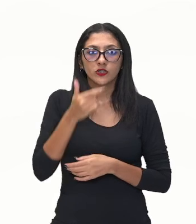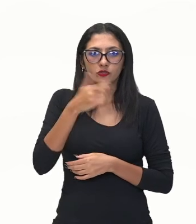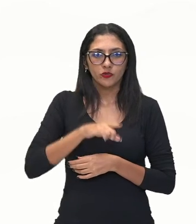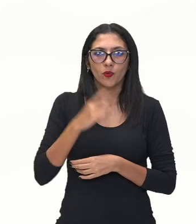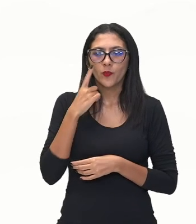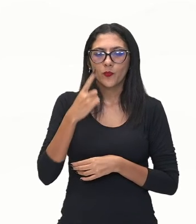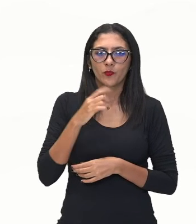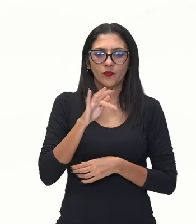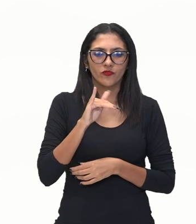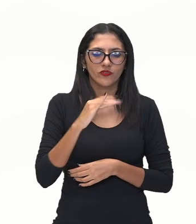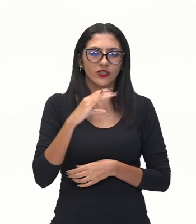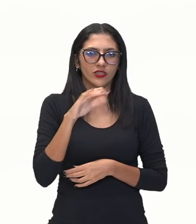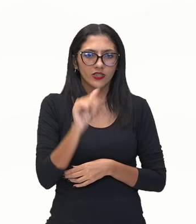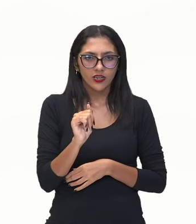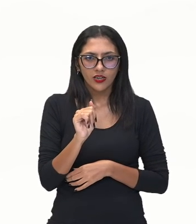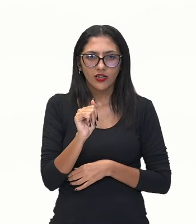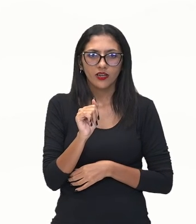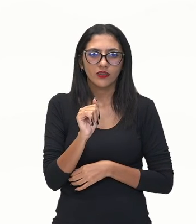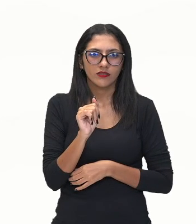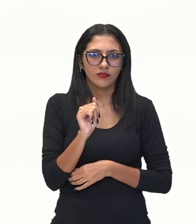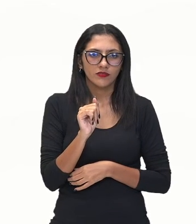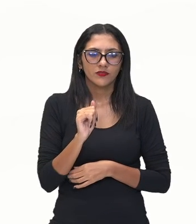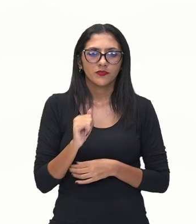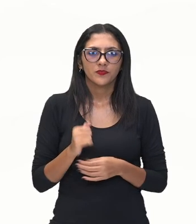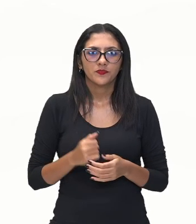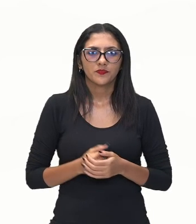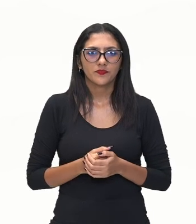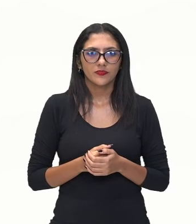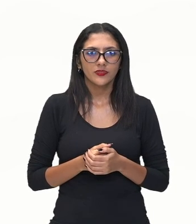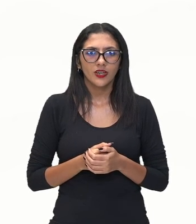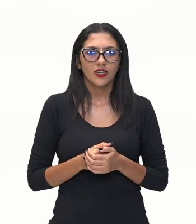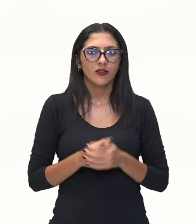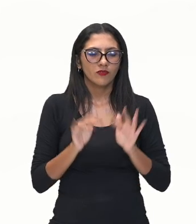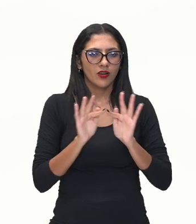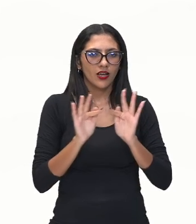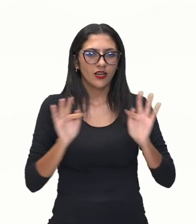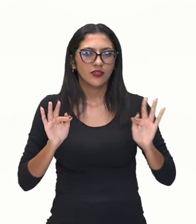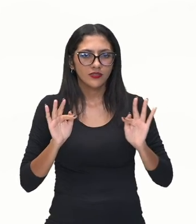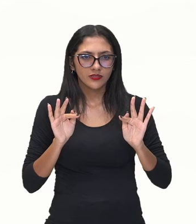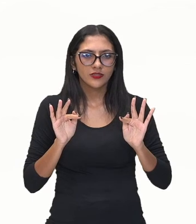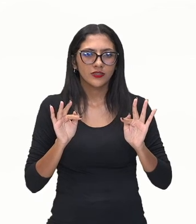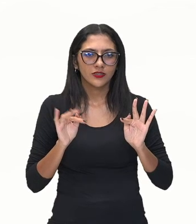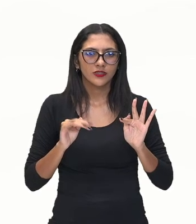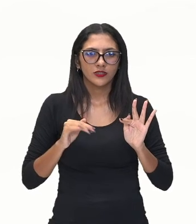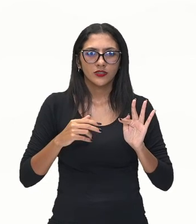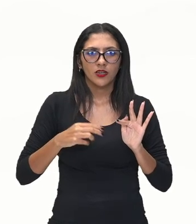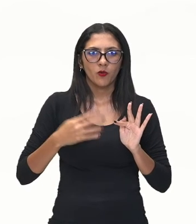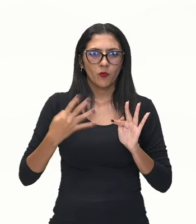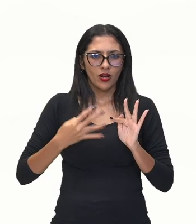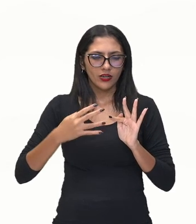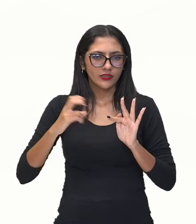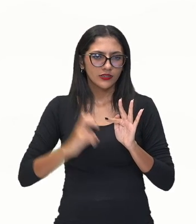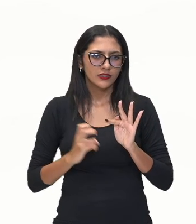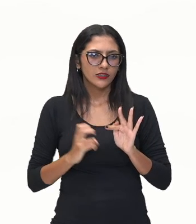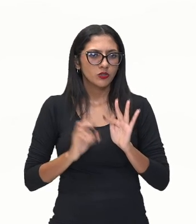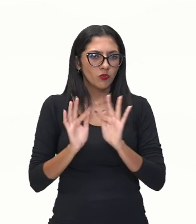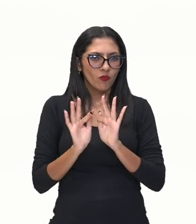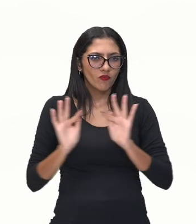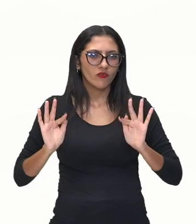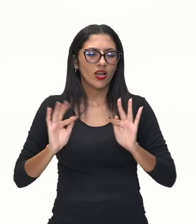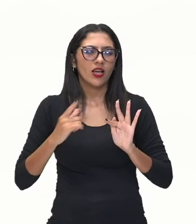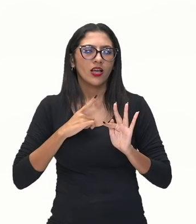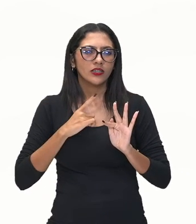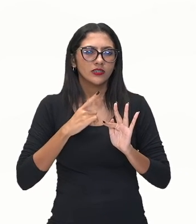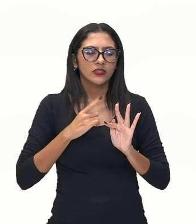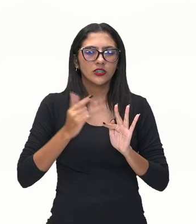eu fico fora de mim. Eu fico um pouco. Depois eu saio daqui. Eu vai